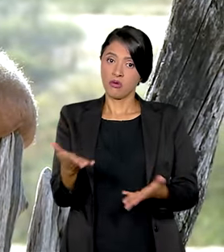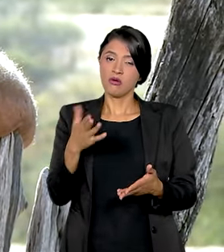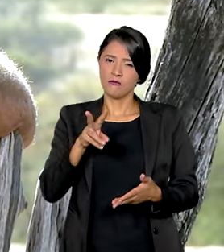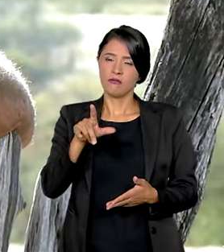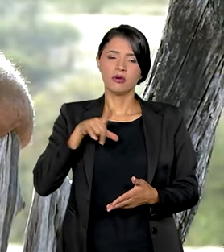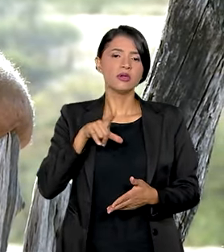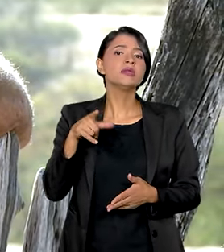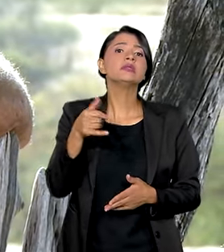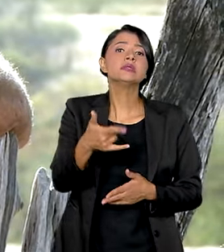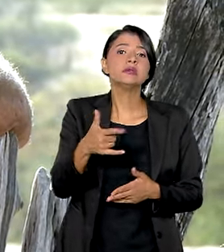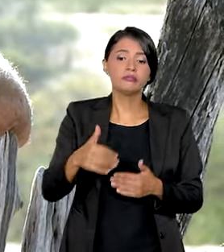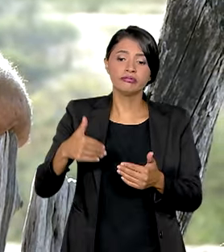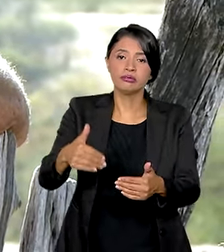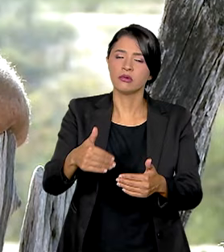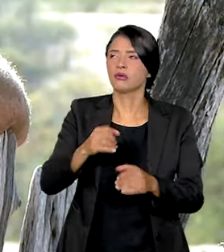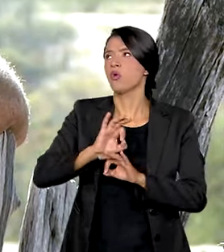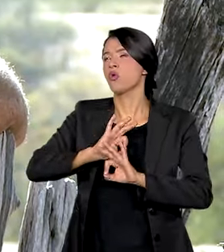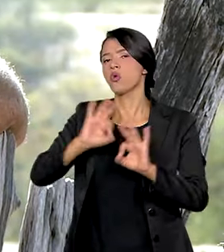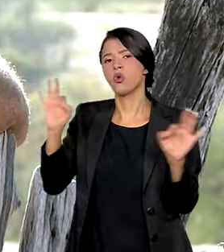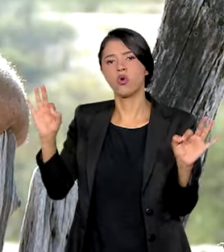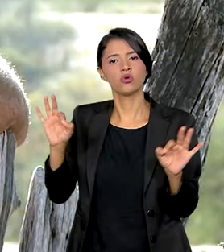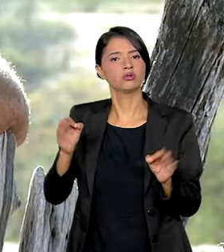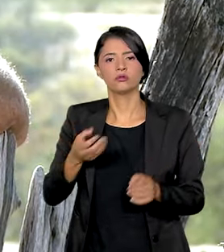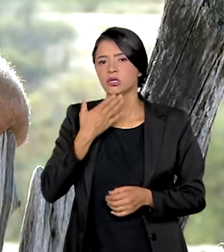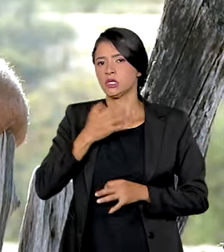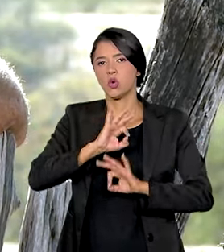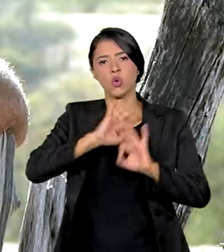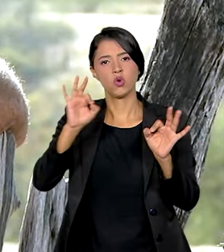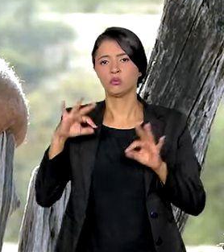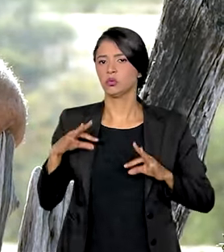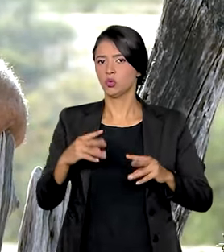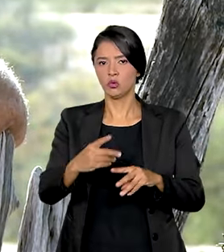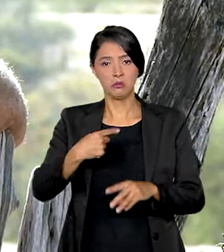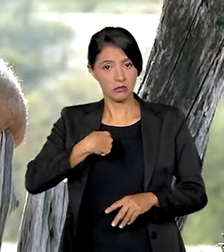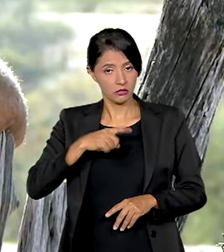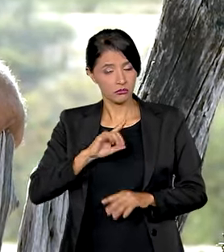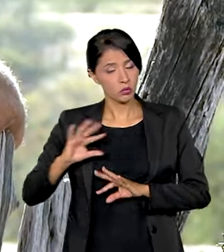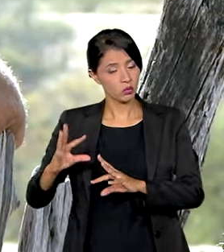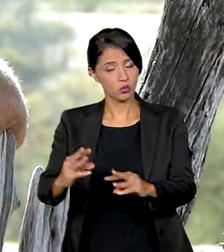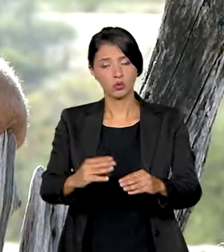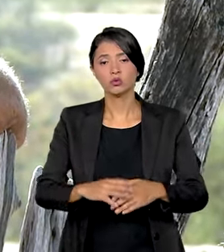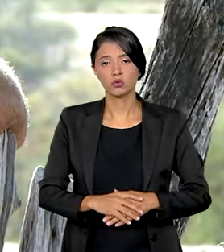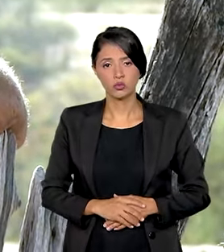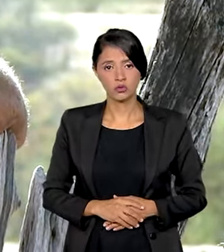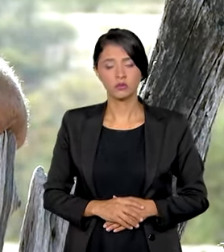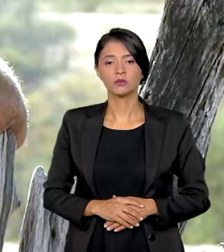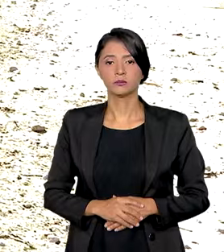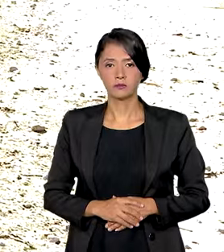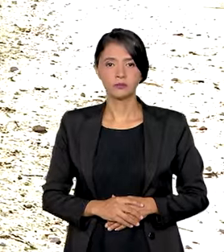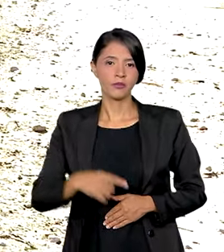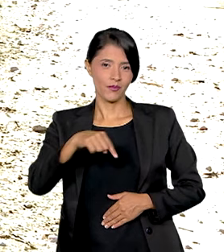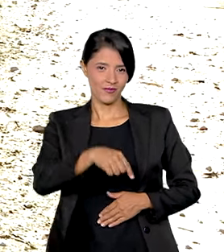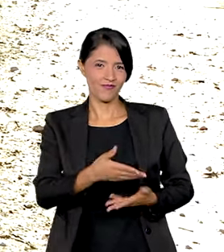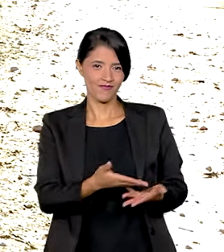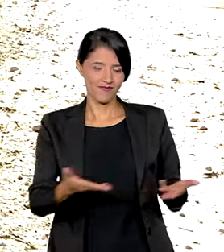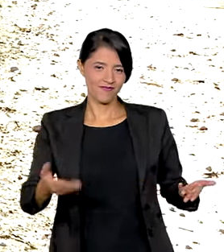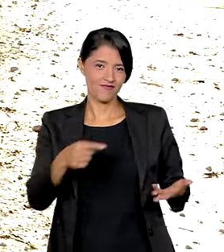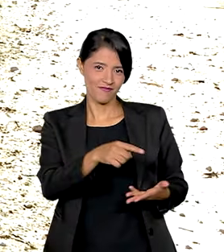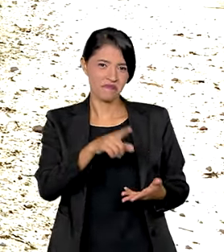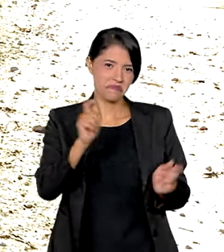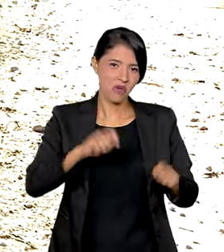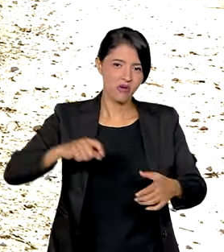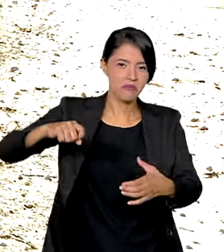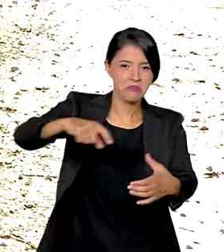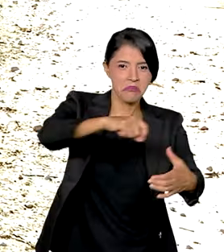E se passar aí, como é que vai ser? Se passar, é uma beleza pra gente. Pra todo mundo. Não é só pra mim, não. É pra todo mundo. Aqui,